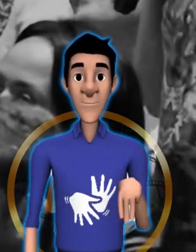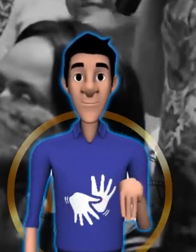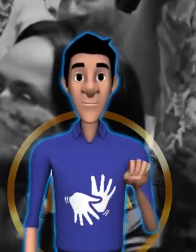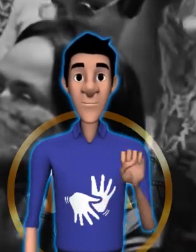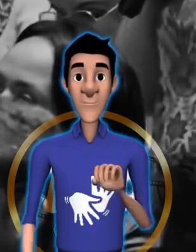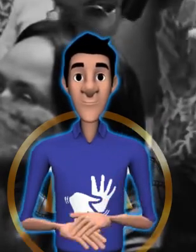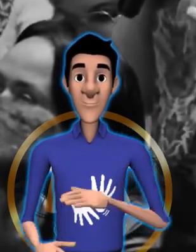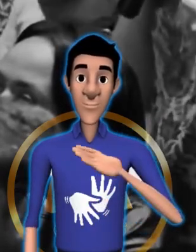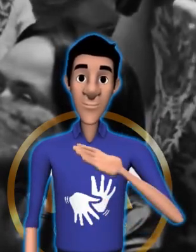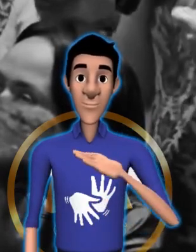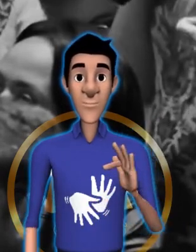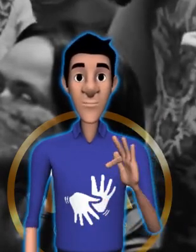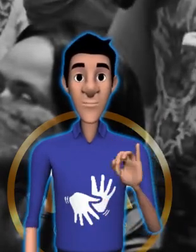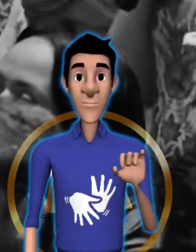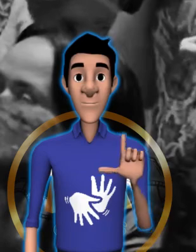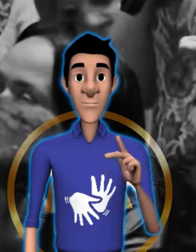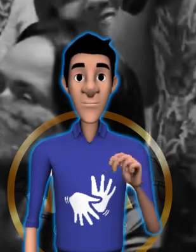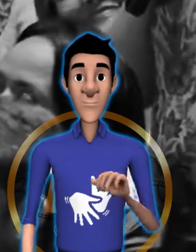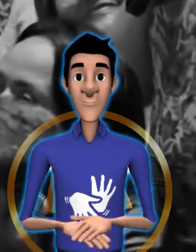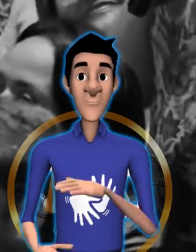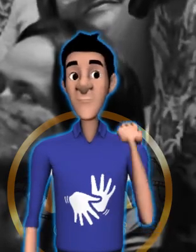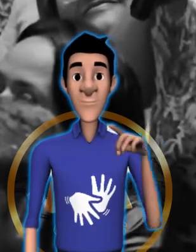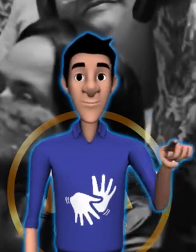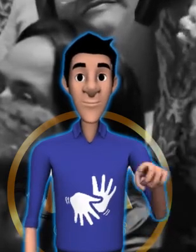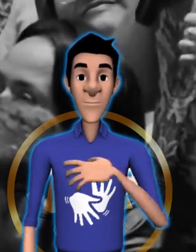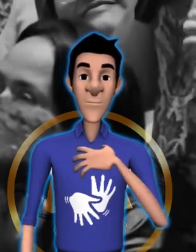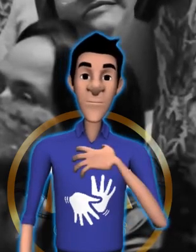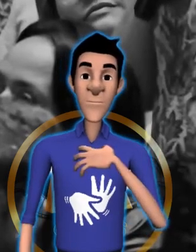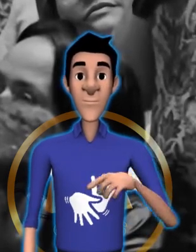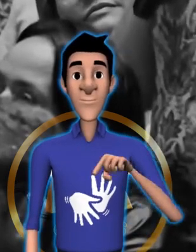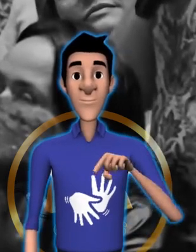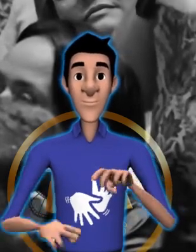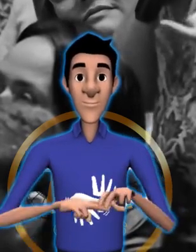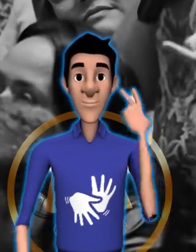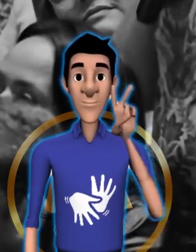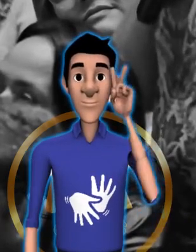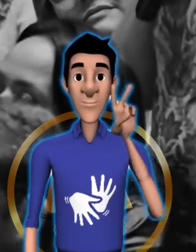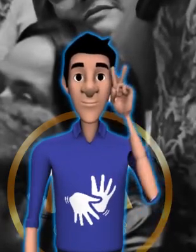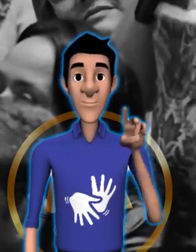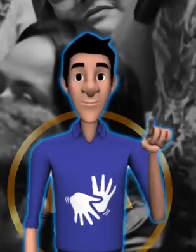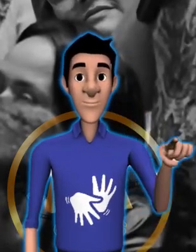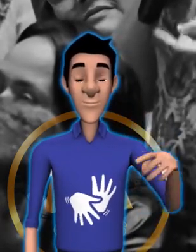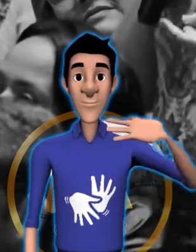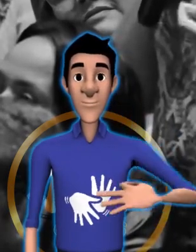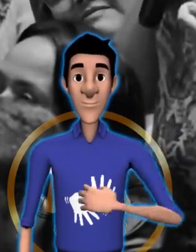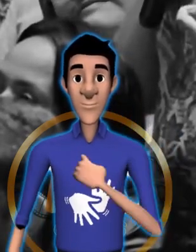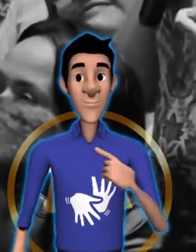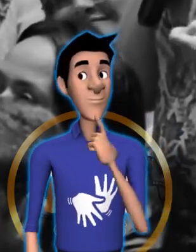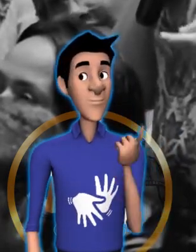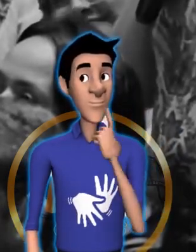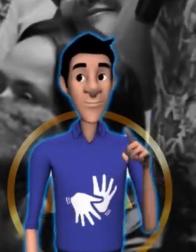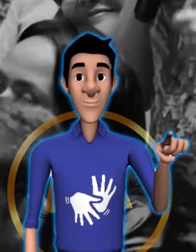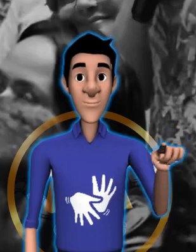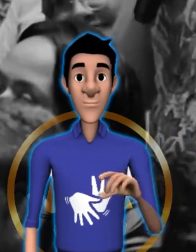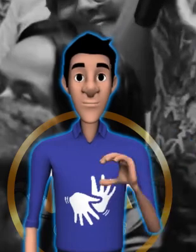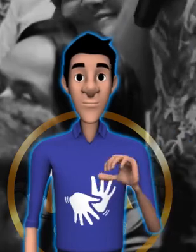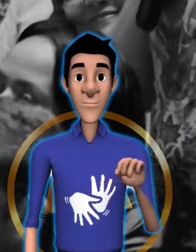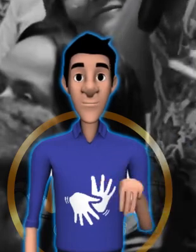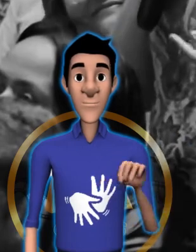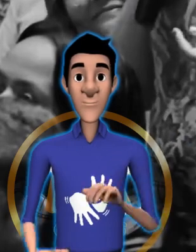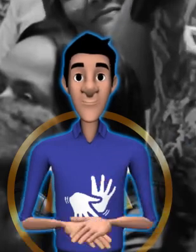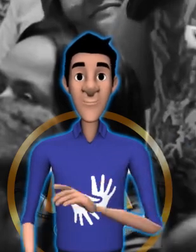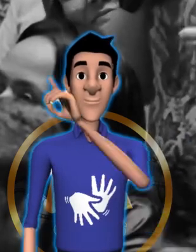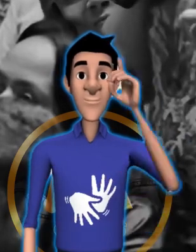sentado aqui. Estava sentada ali. Lembrei de você. Exatamente. E eu falei para você que eu jamais ia ficar na cama. E nos dias